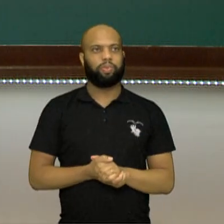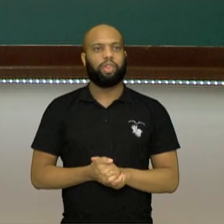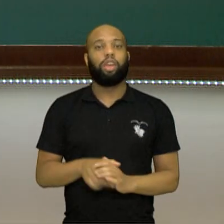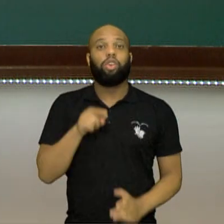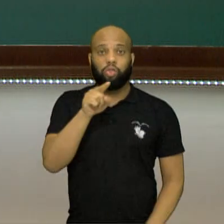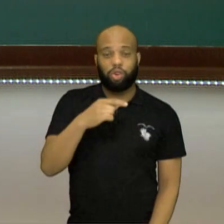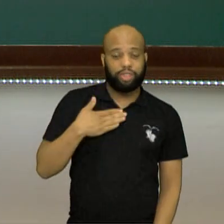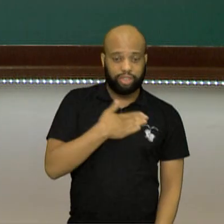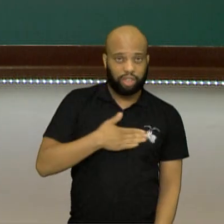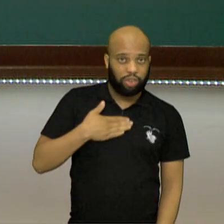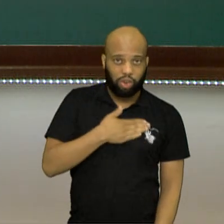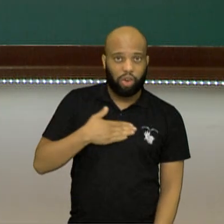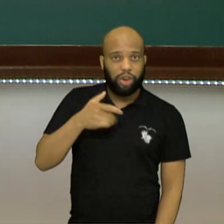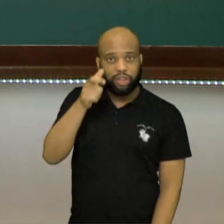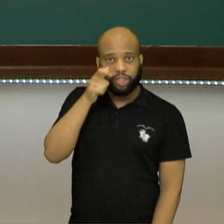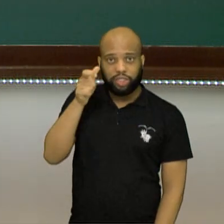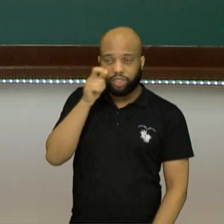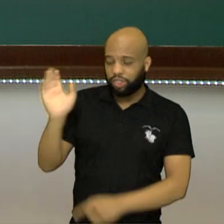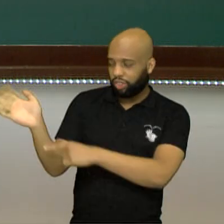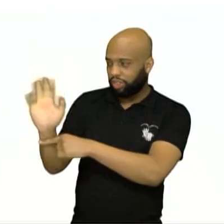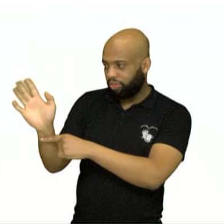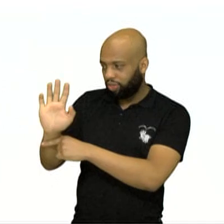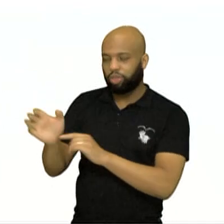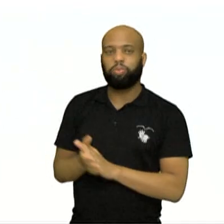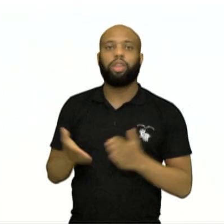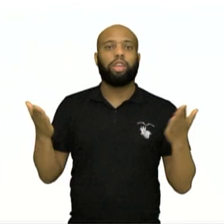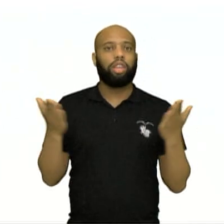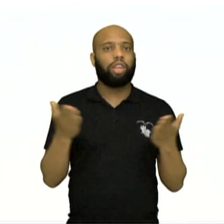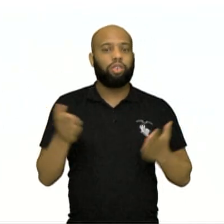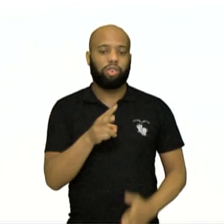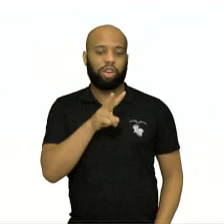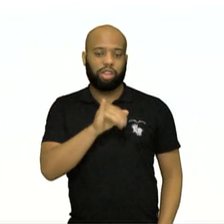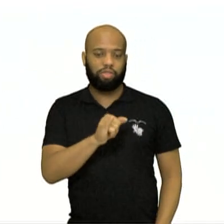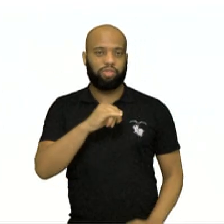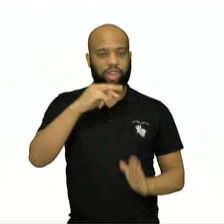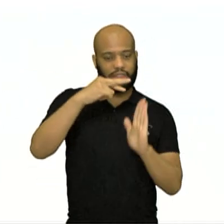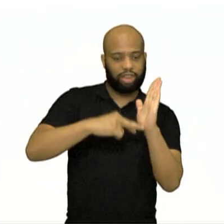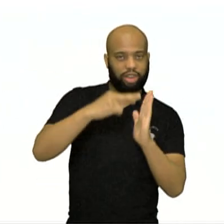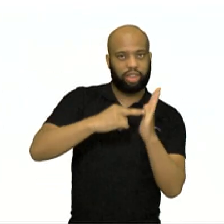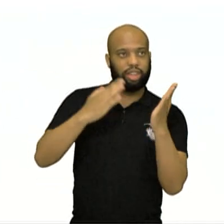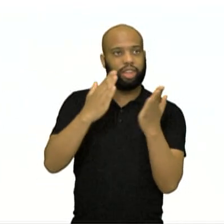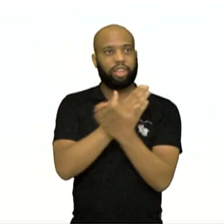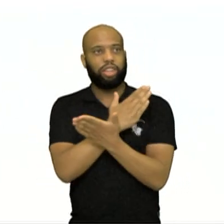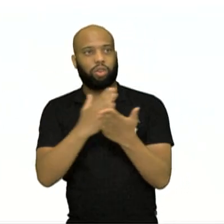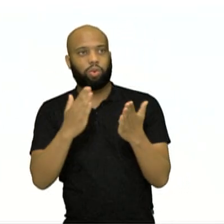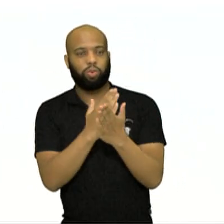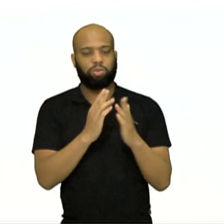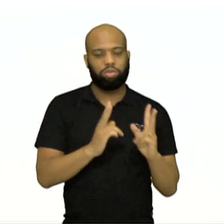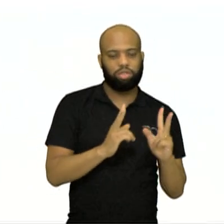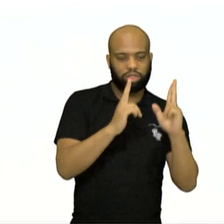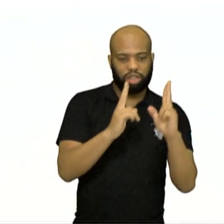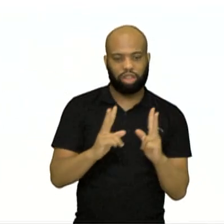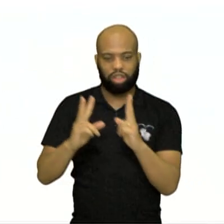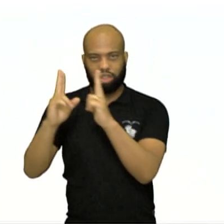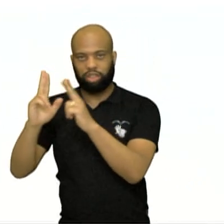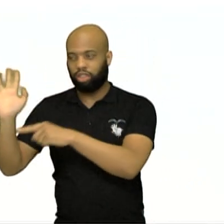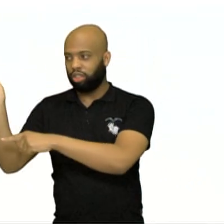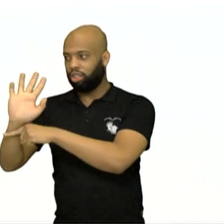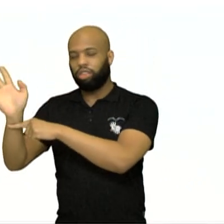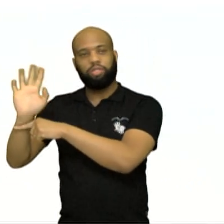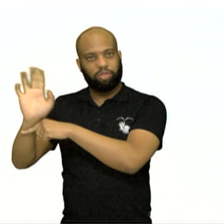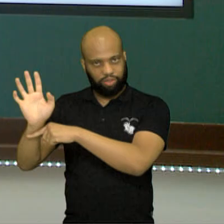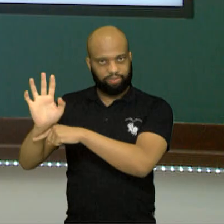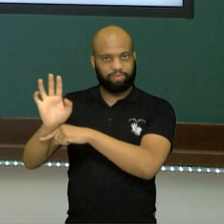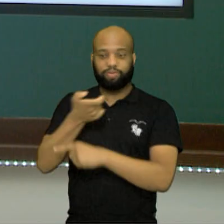Você gosta de assistir filmes? Vamos ler alguns trechos de filmes em inglês. Falando em assistir filmes, fica aqui